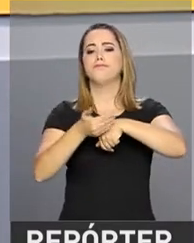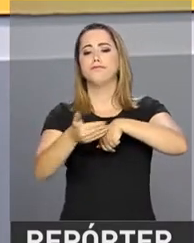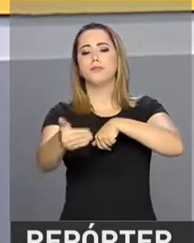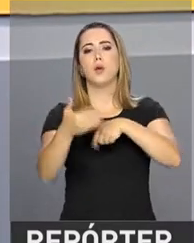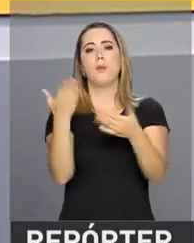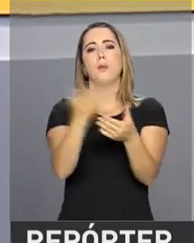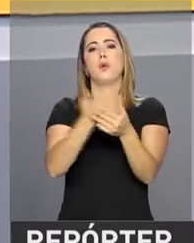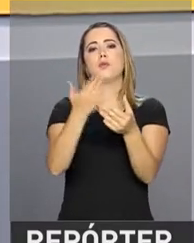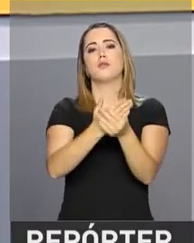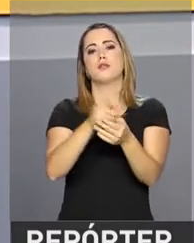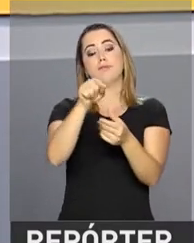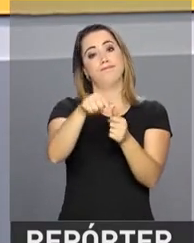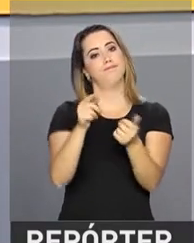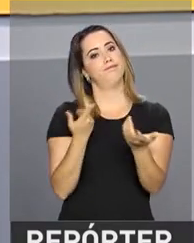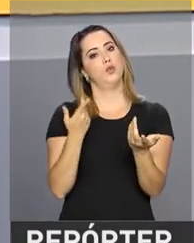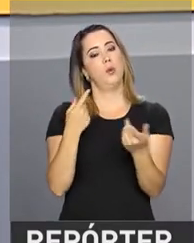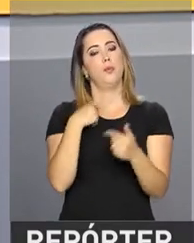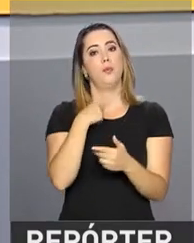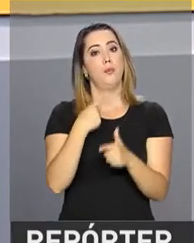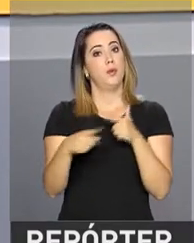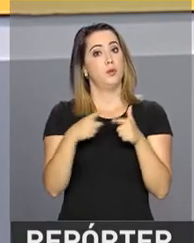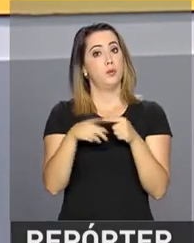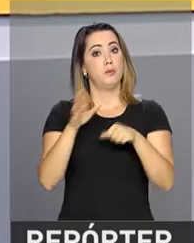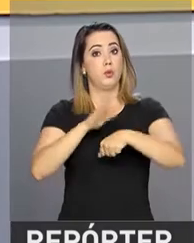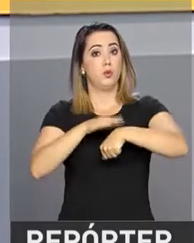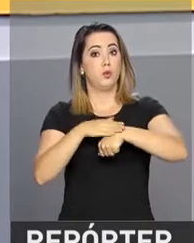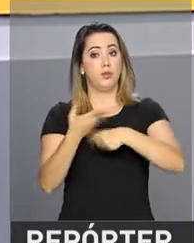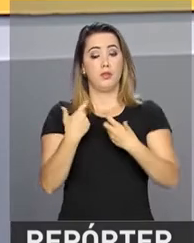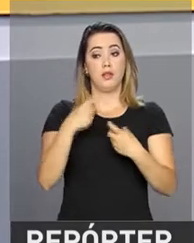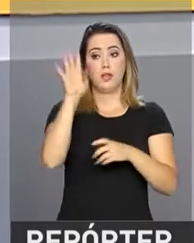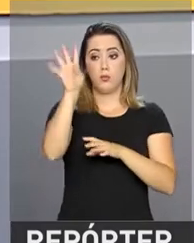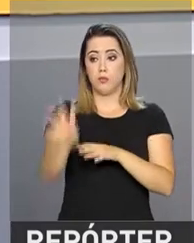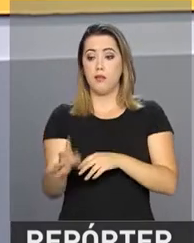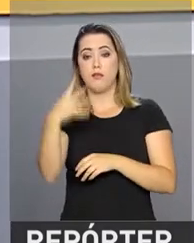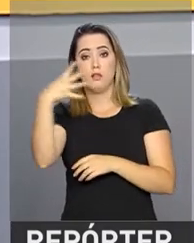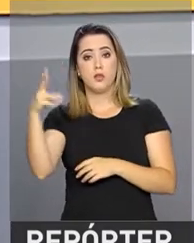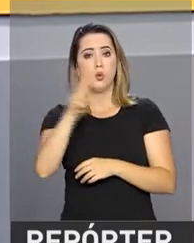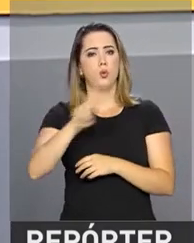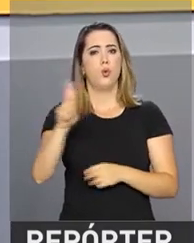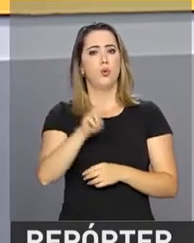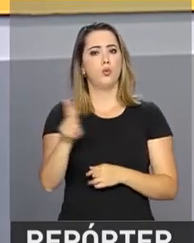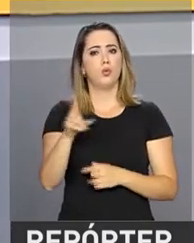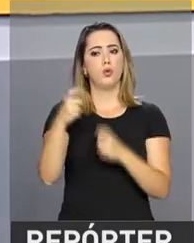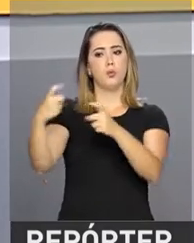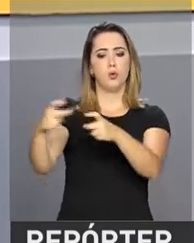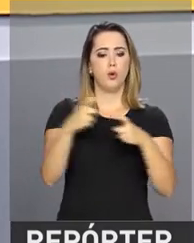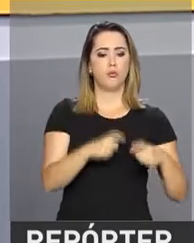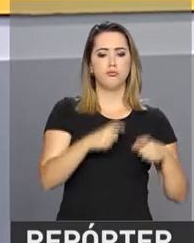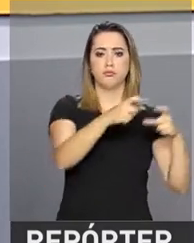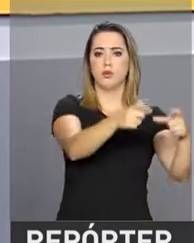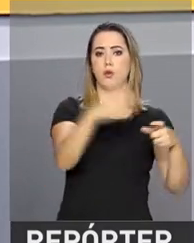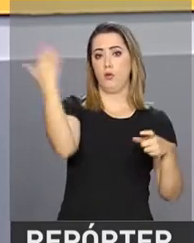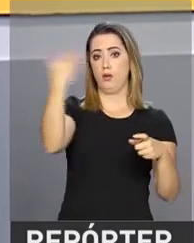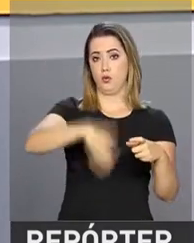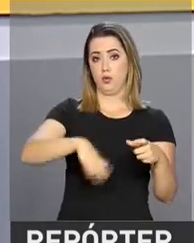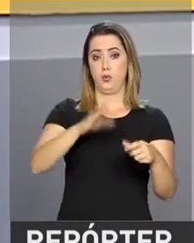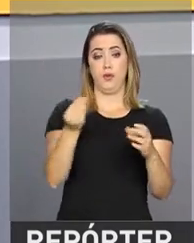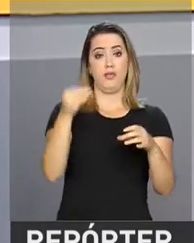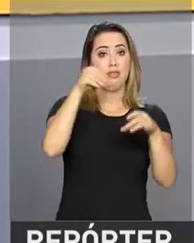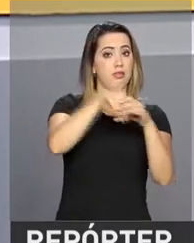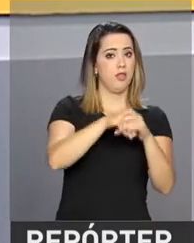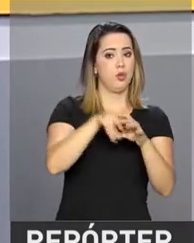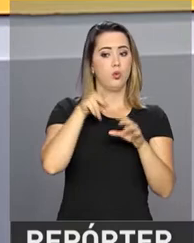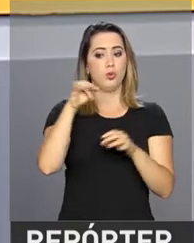quem impediu a distribuição dos participantes nos locais de prova dentro do cronograma previsto com a mudança